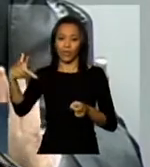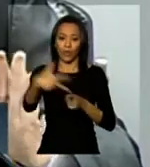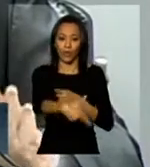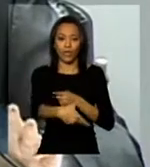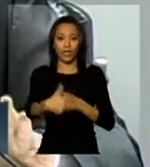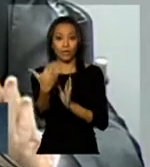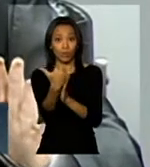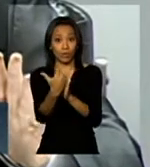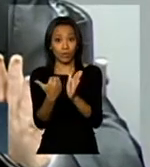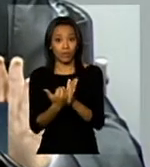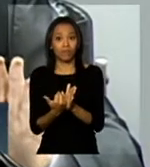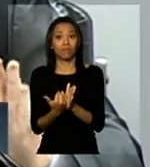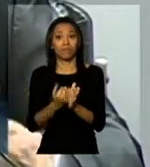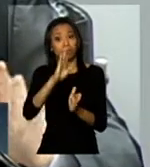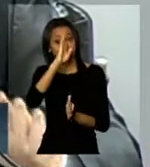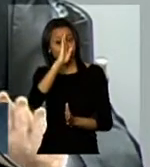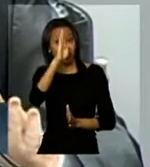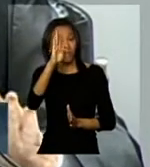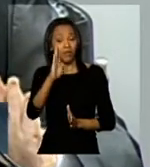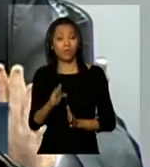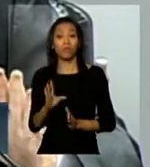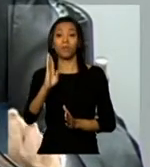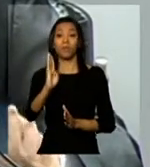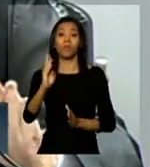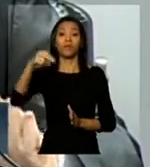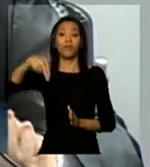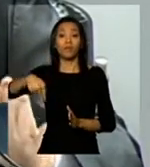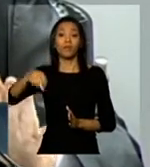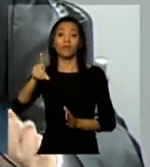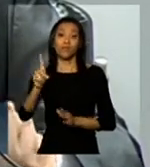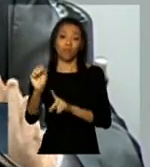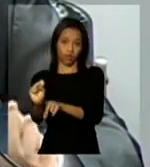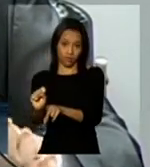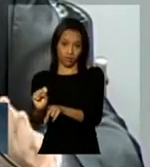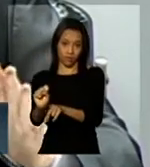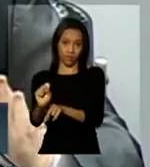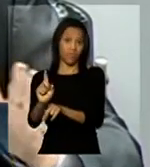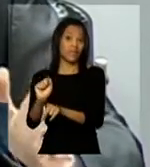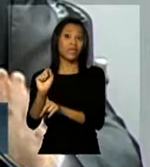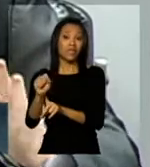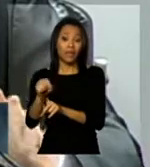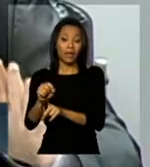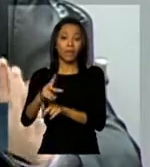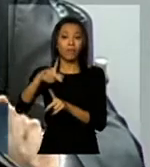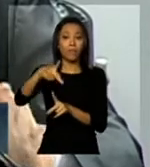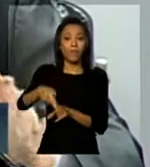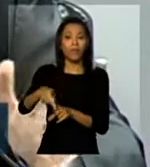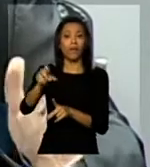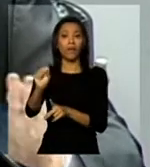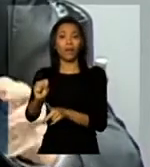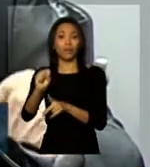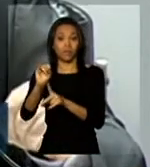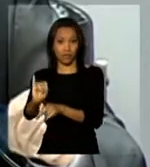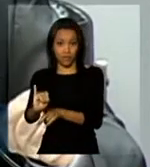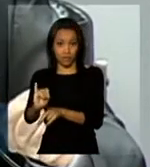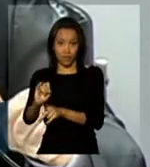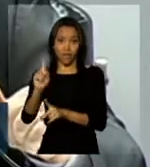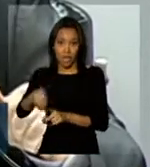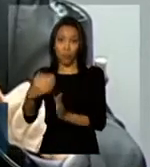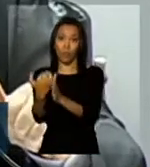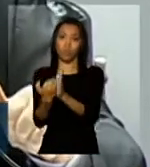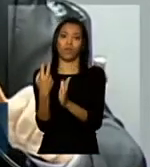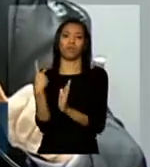programas prioritários do BNDES. O programa prioritário do BNDES chama-se PSI, Programa de Sustentação do Investimento.